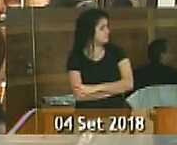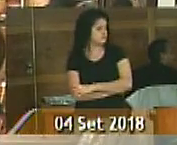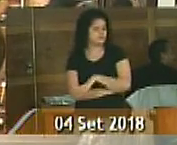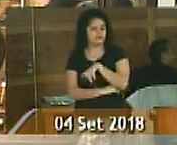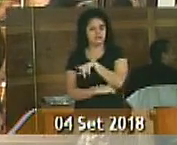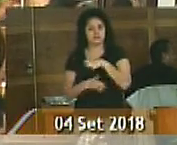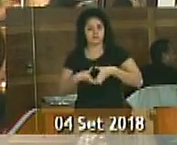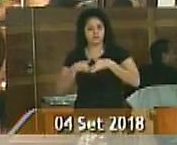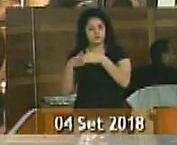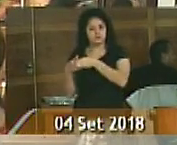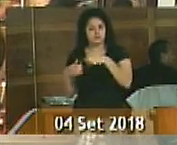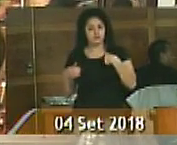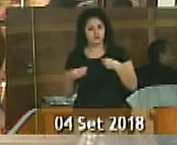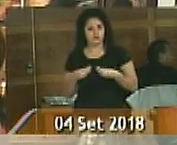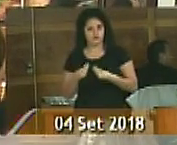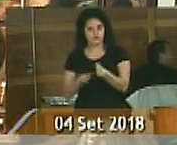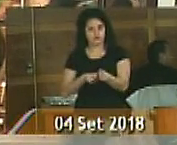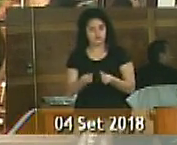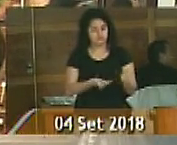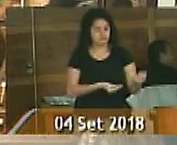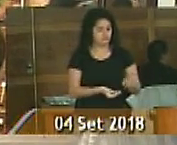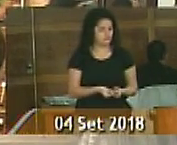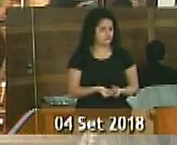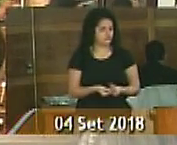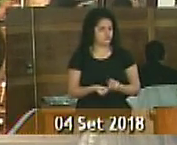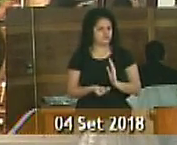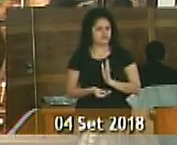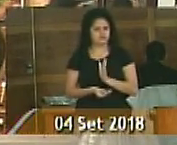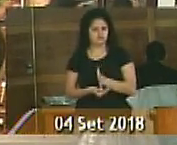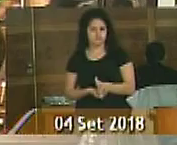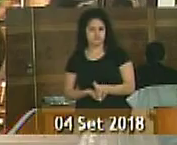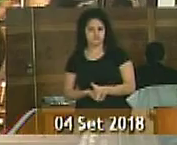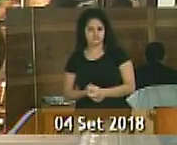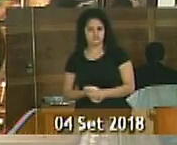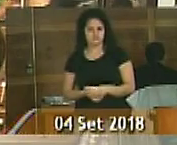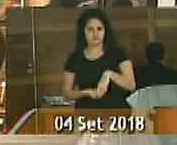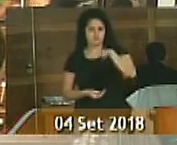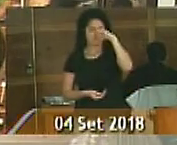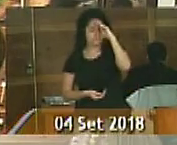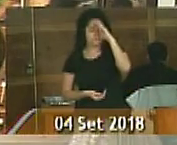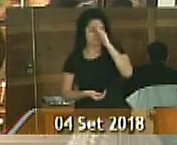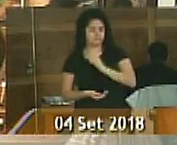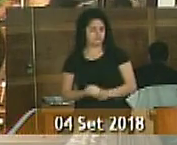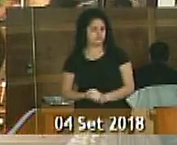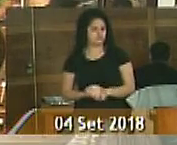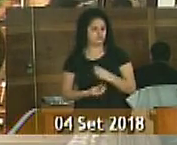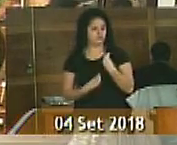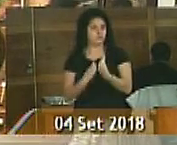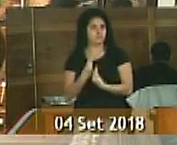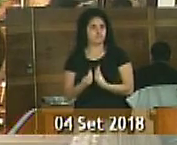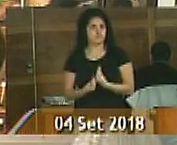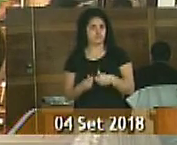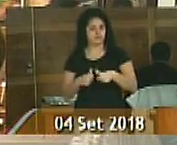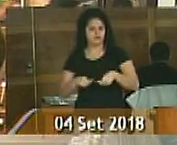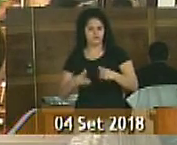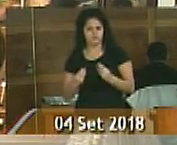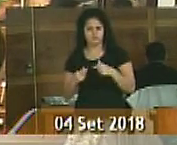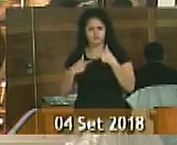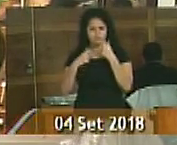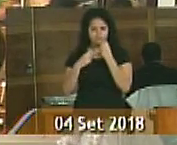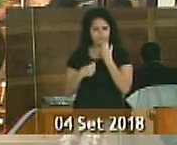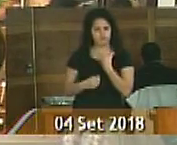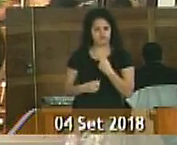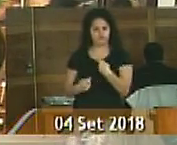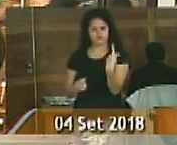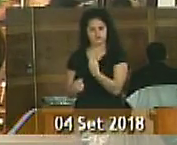Essa moção, gente, eu vou entregar daqui a pouquinho aqui ao comandante. Como ficou muito bacana, vocês